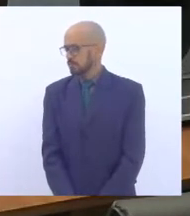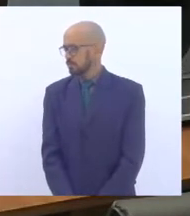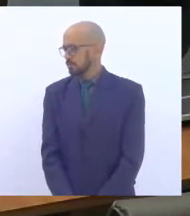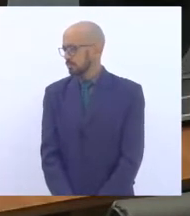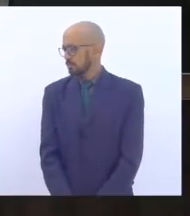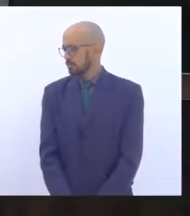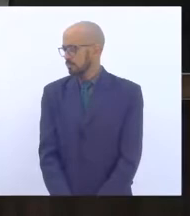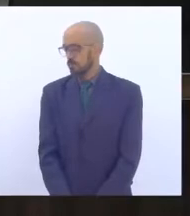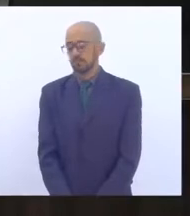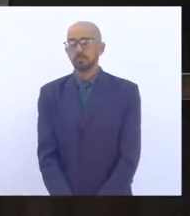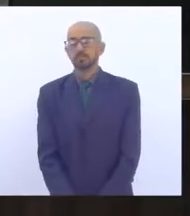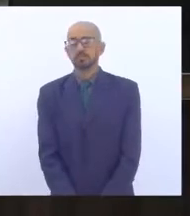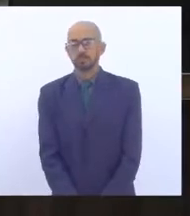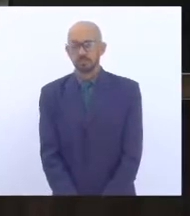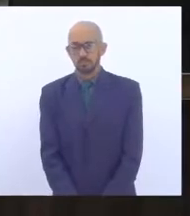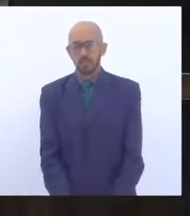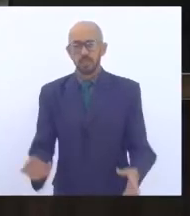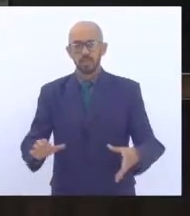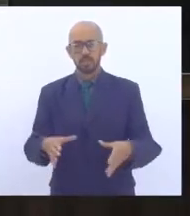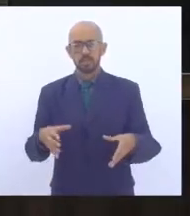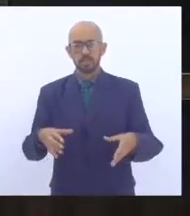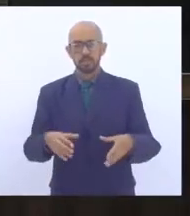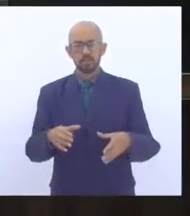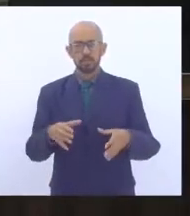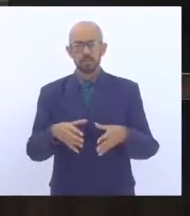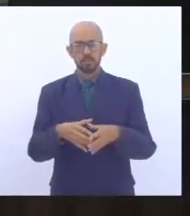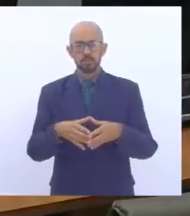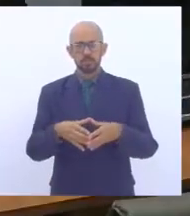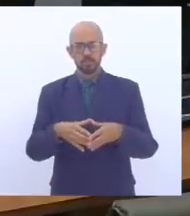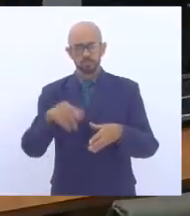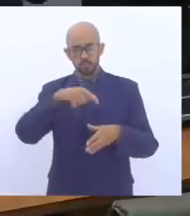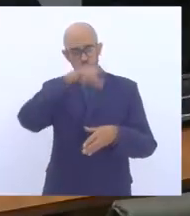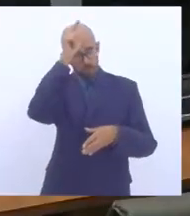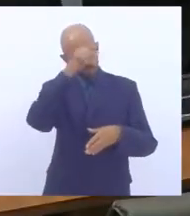e pela comissão de tributação Deputado Luiz Paulo